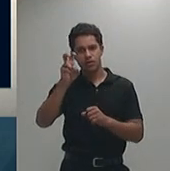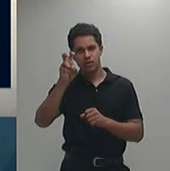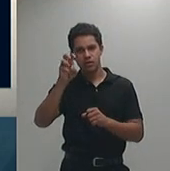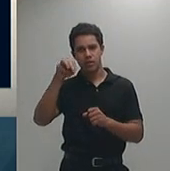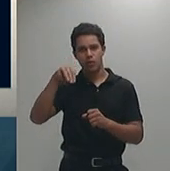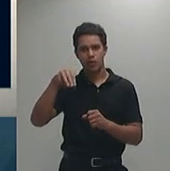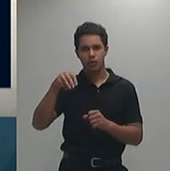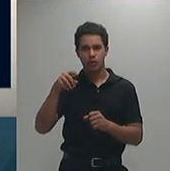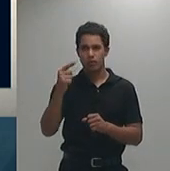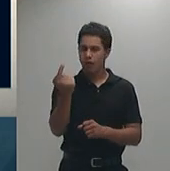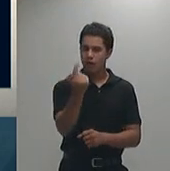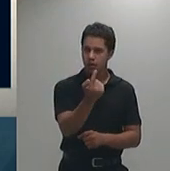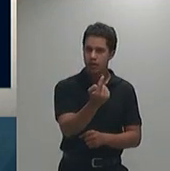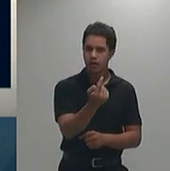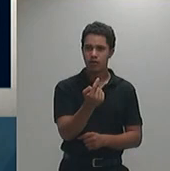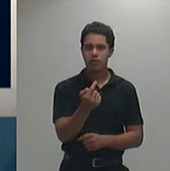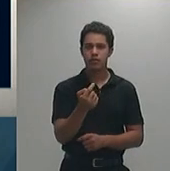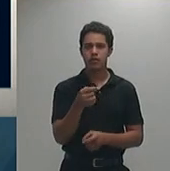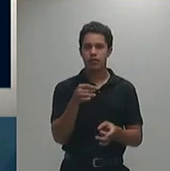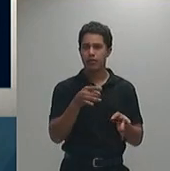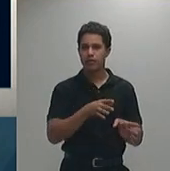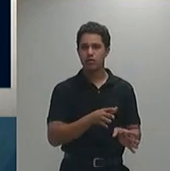cada um nos prazos remanescentes